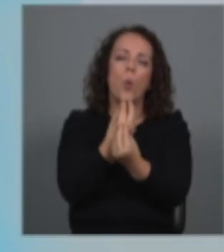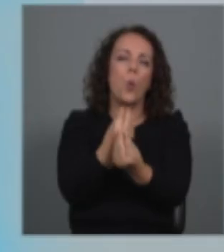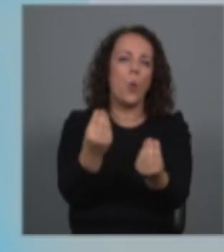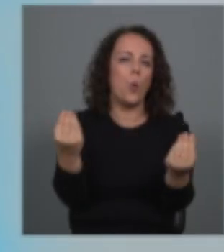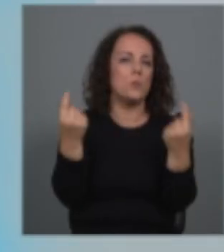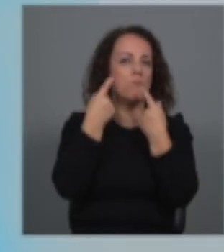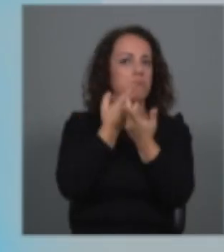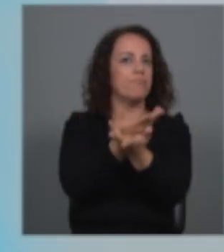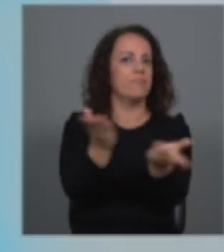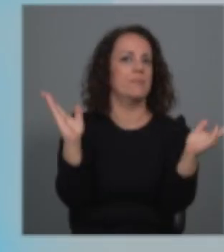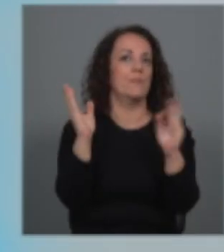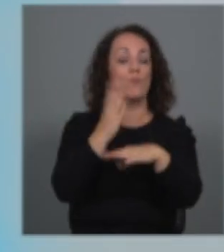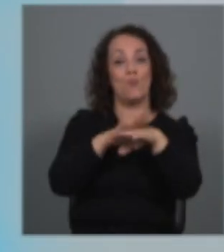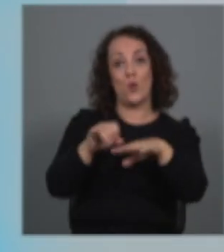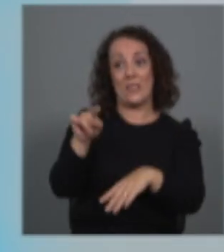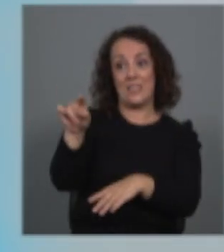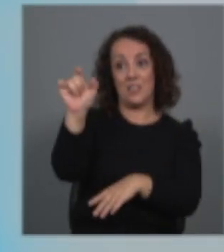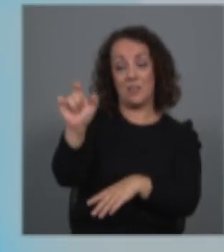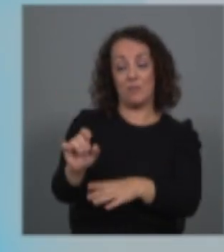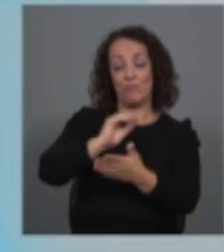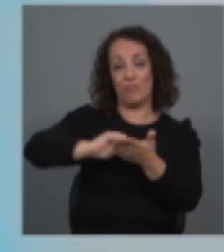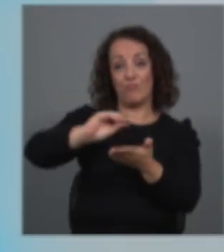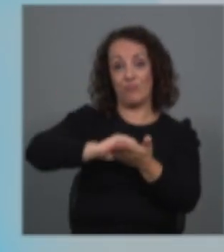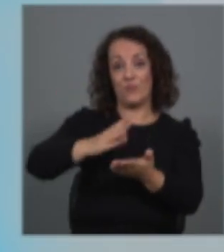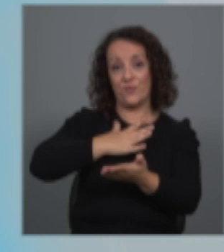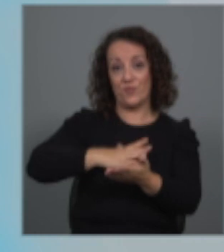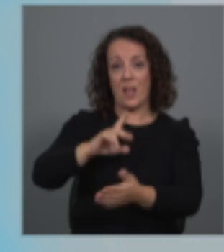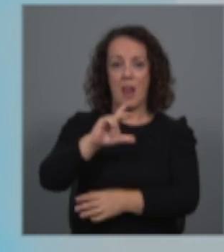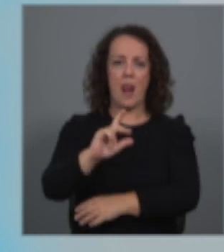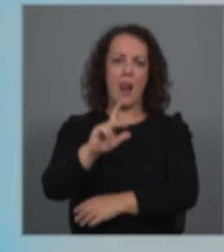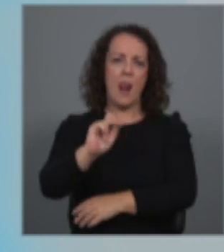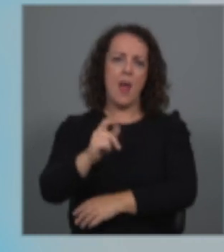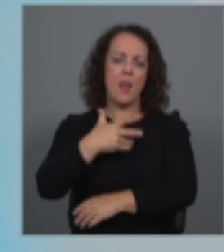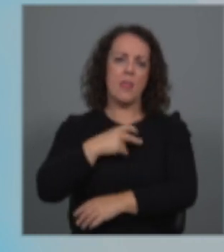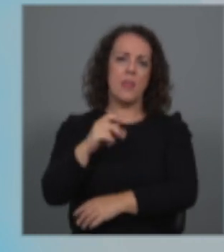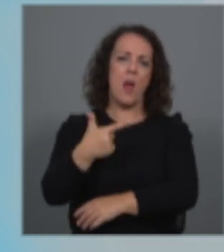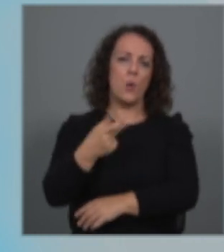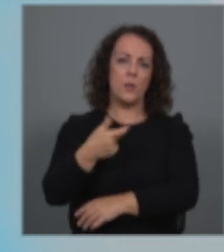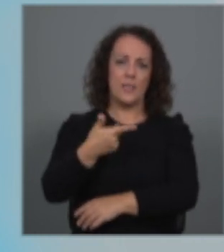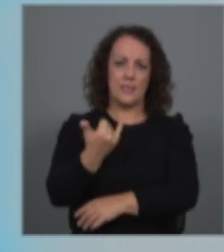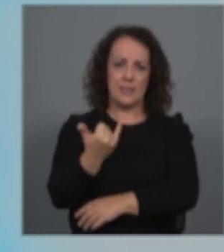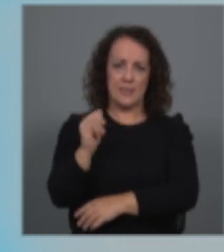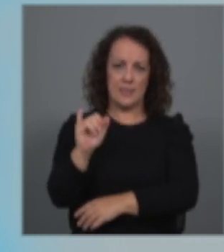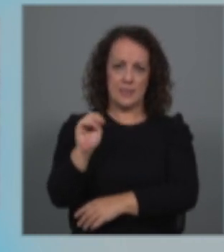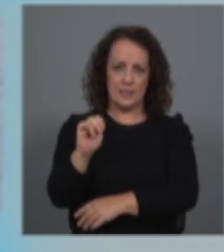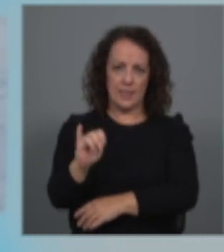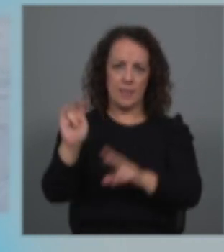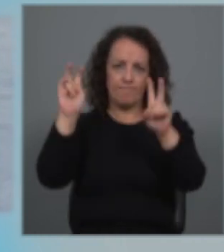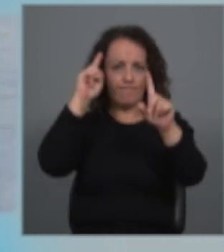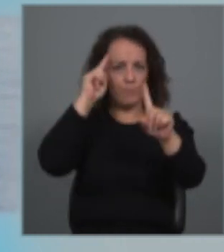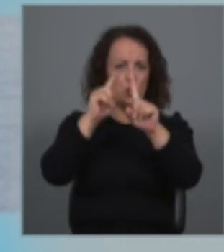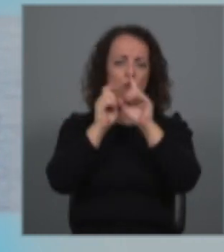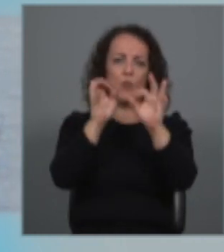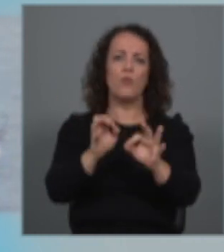quis escrever, tanto na encíclica Laudato Si, muito voltada para o cuidado da casa comum, como